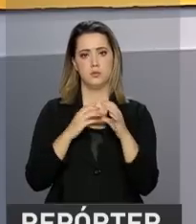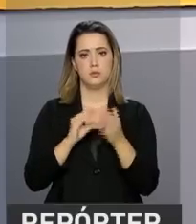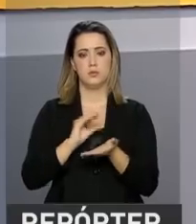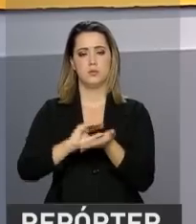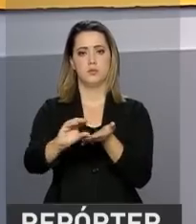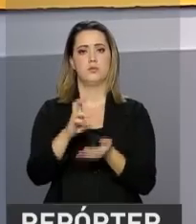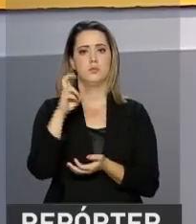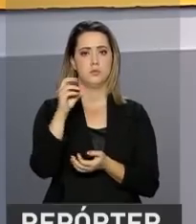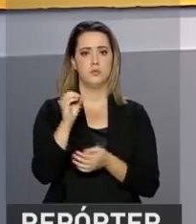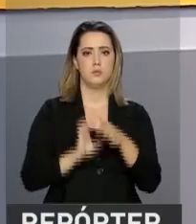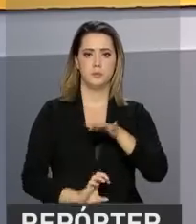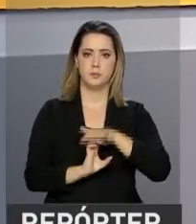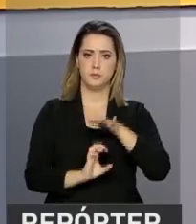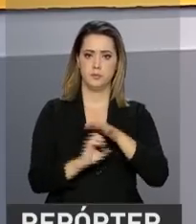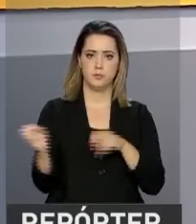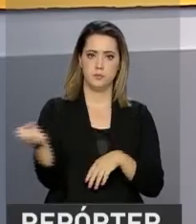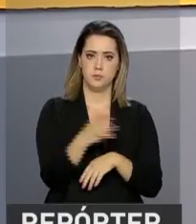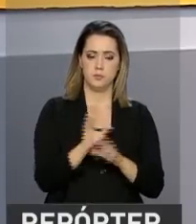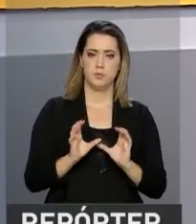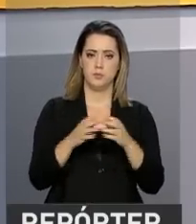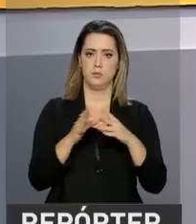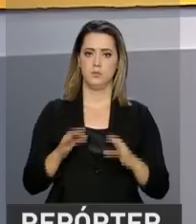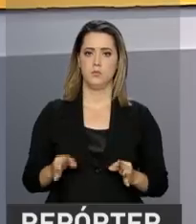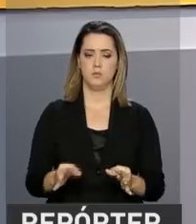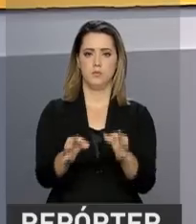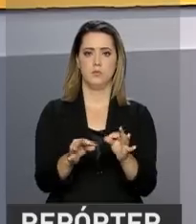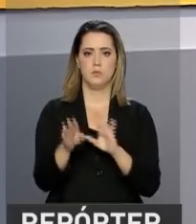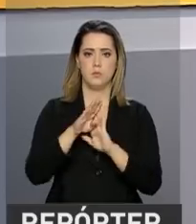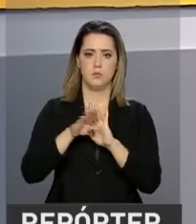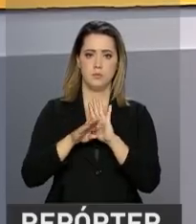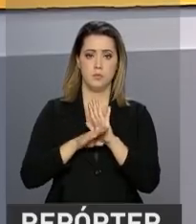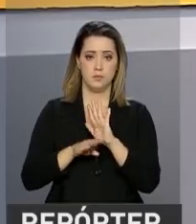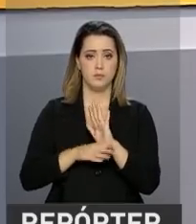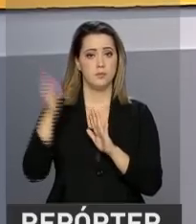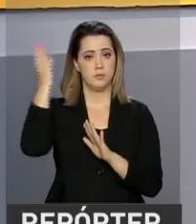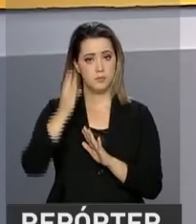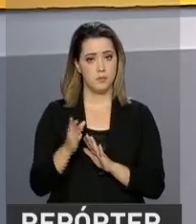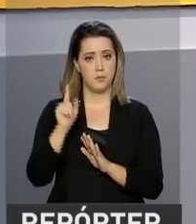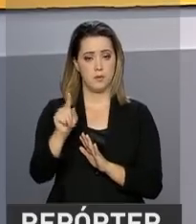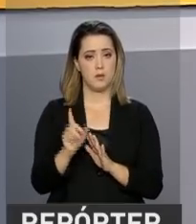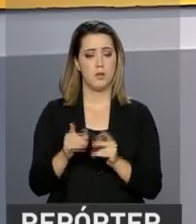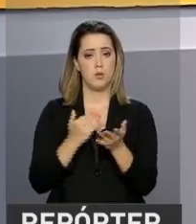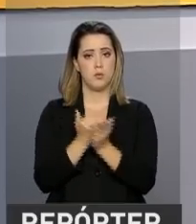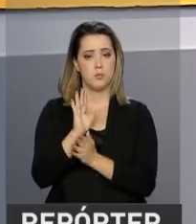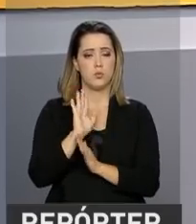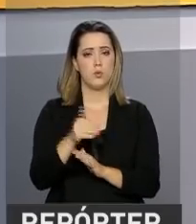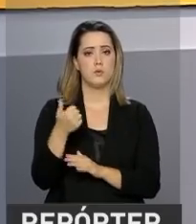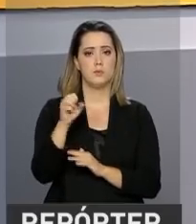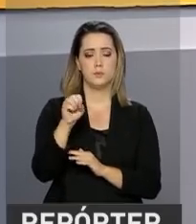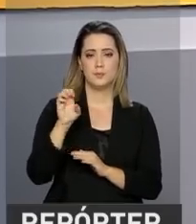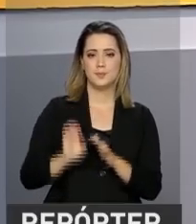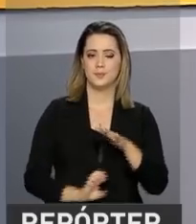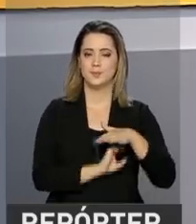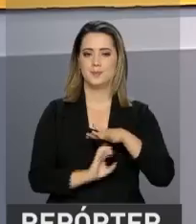vai investir em 50 empresas inovadoras da área de tecnologia o projeto Startup Brasil já beneficiou